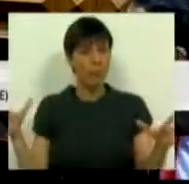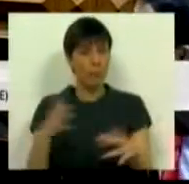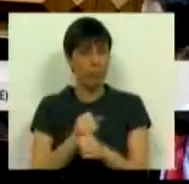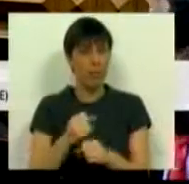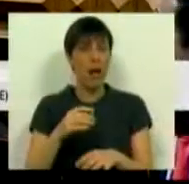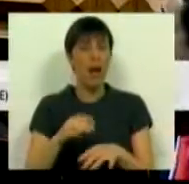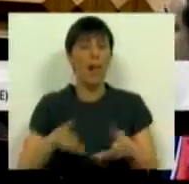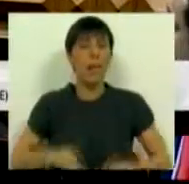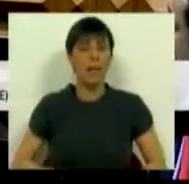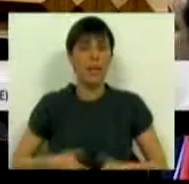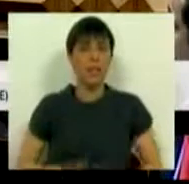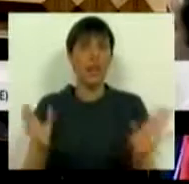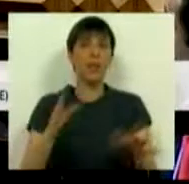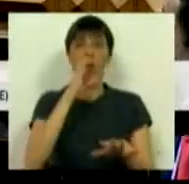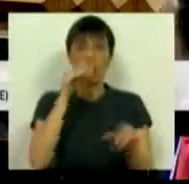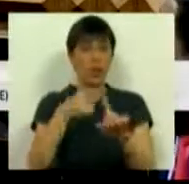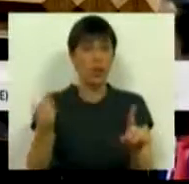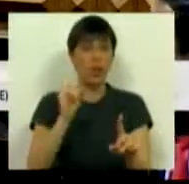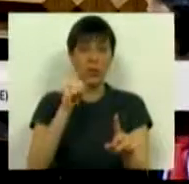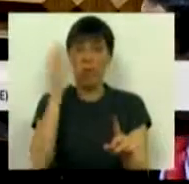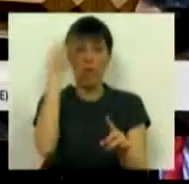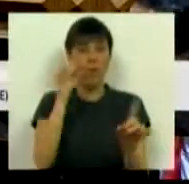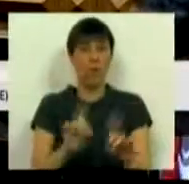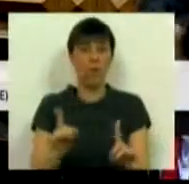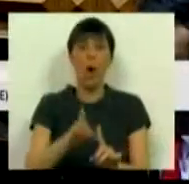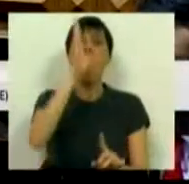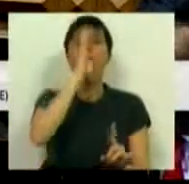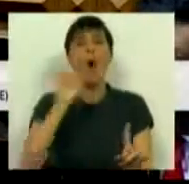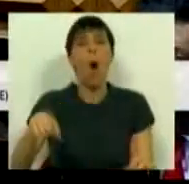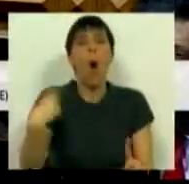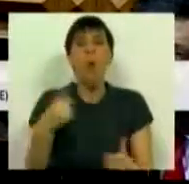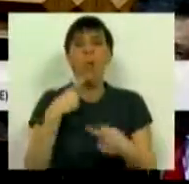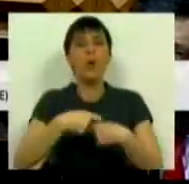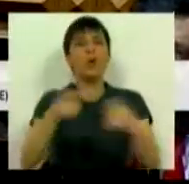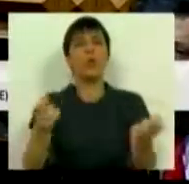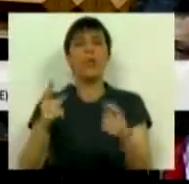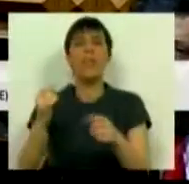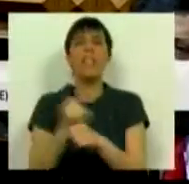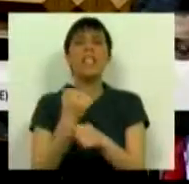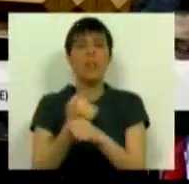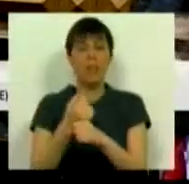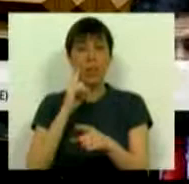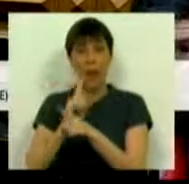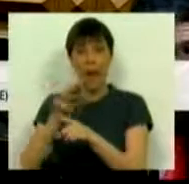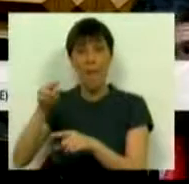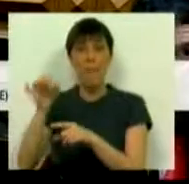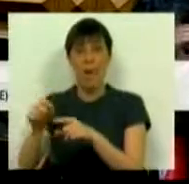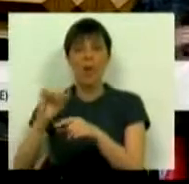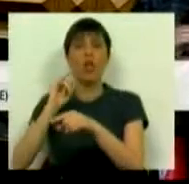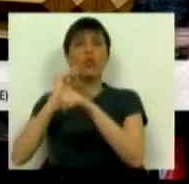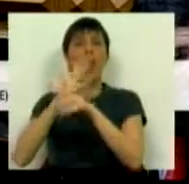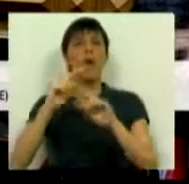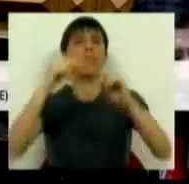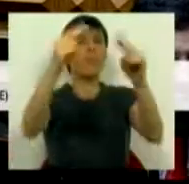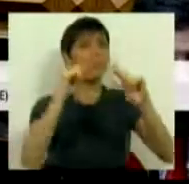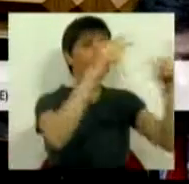a maternidade Alfredo da Costa. Porque se isso não fosse falso, o Governo não estaria a distribuir os diferentes serviços da maternidade por inúmeros